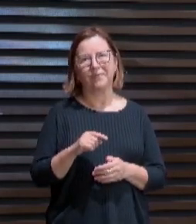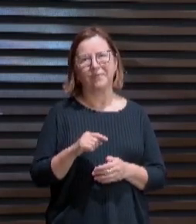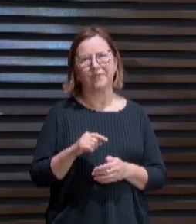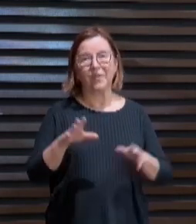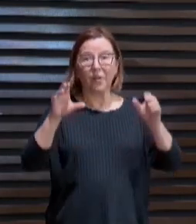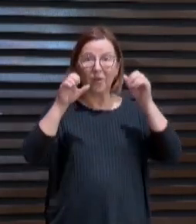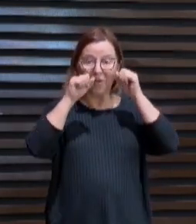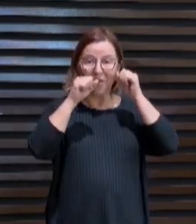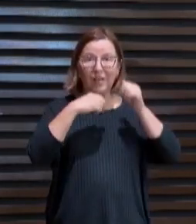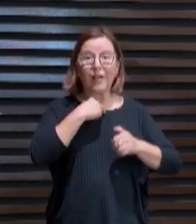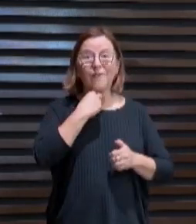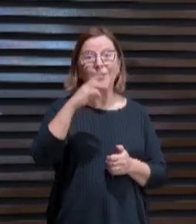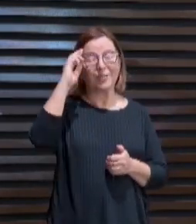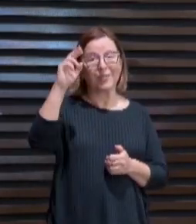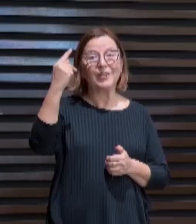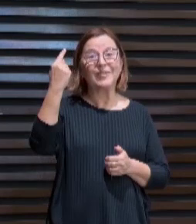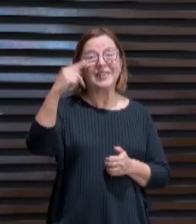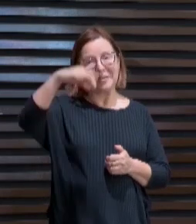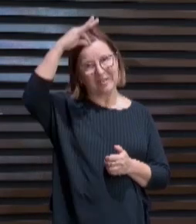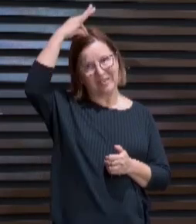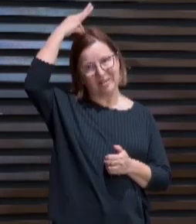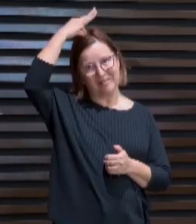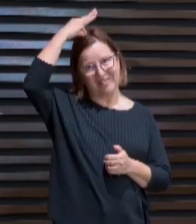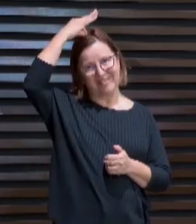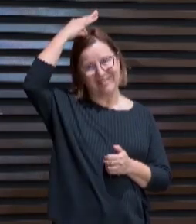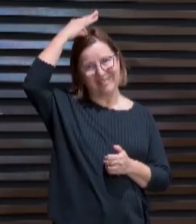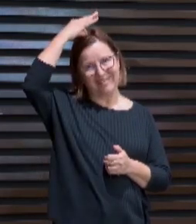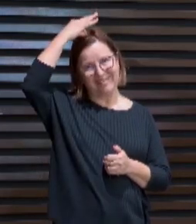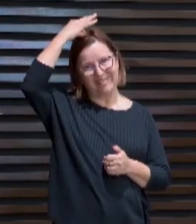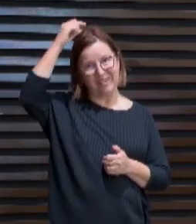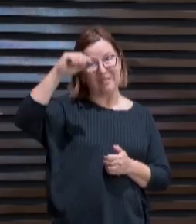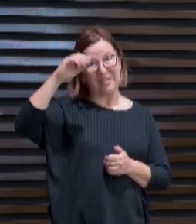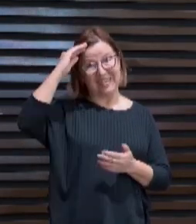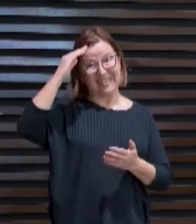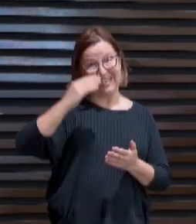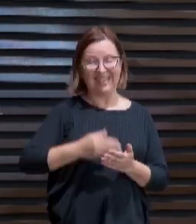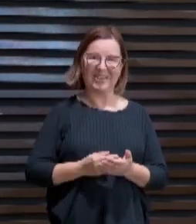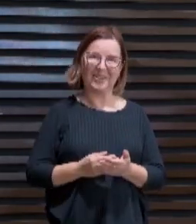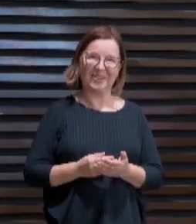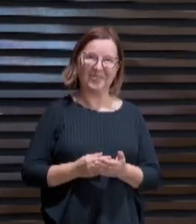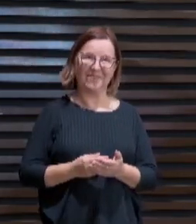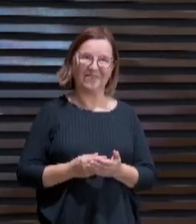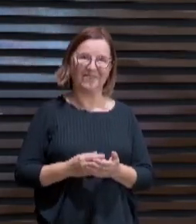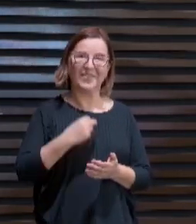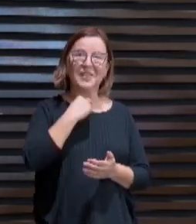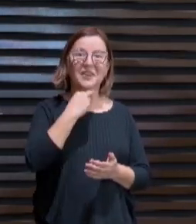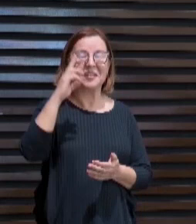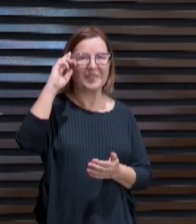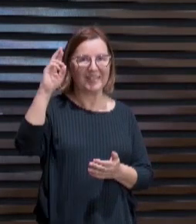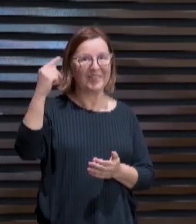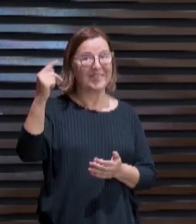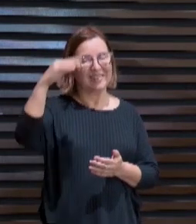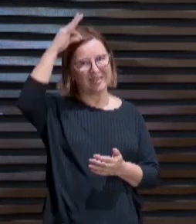Faça essa conferência com você mesmo. É uma pergunta que você precisa responder. Você tem ouvido a voz do Senhor no seu espírito? Não